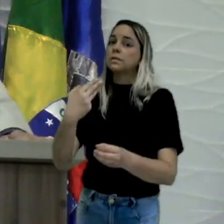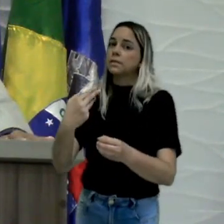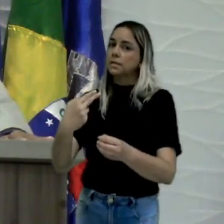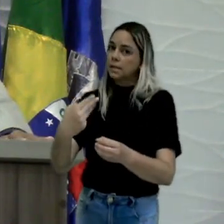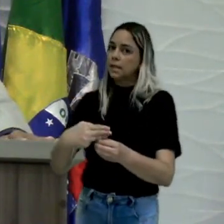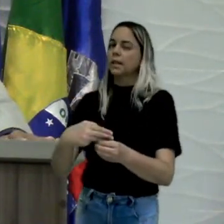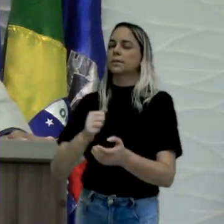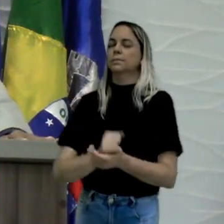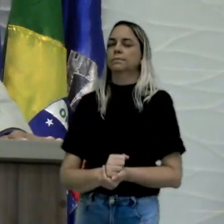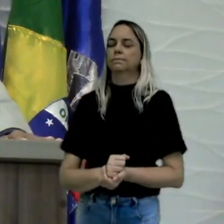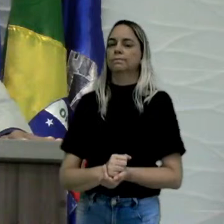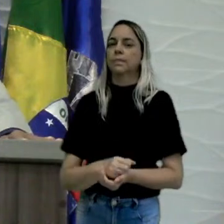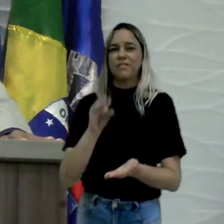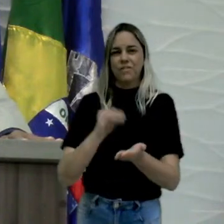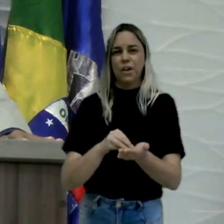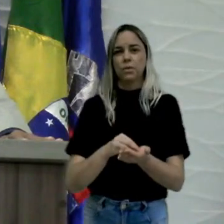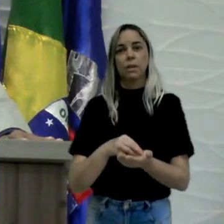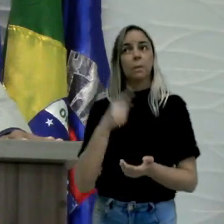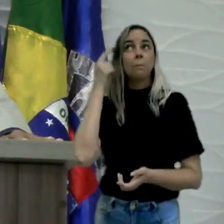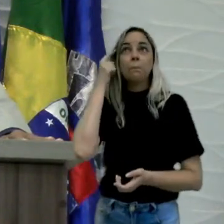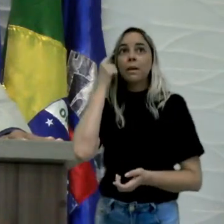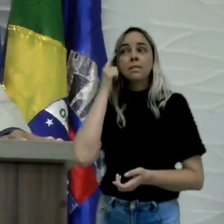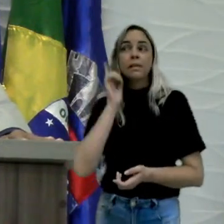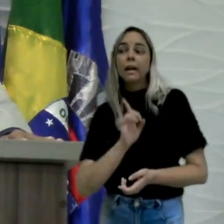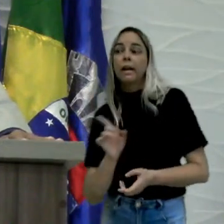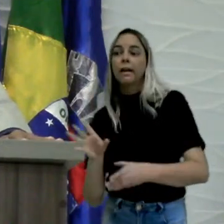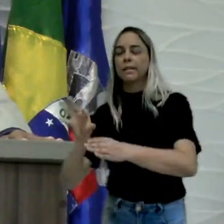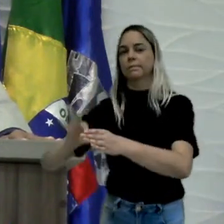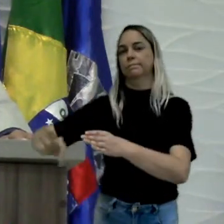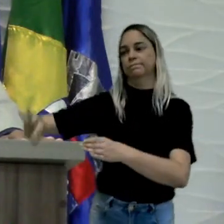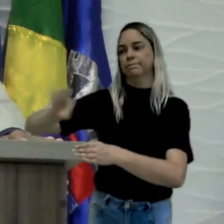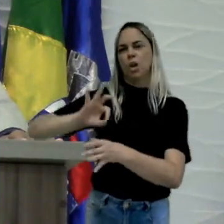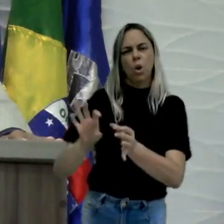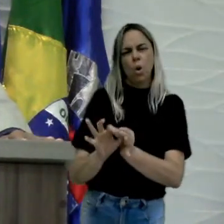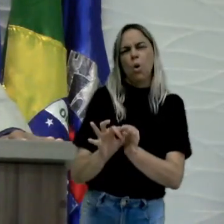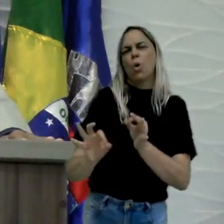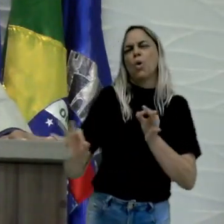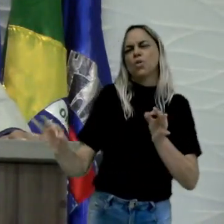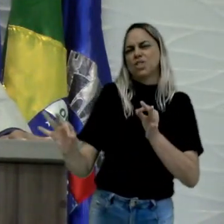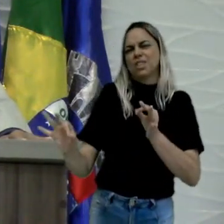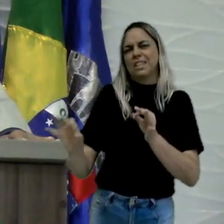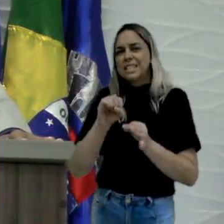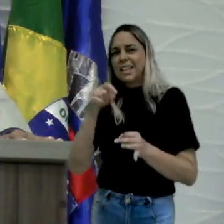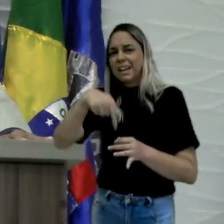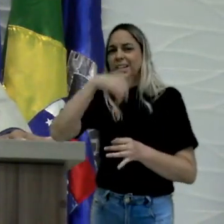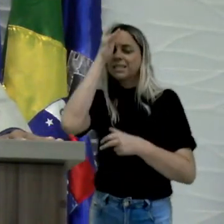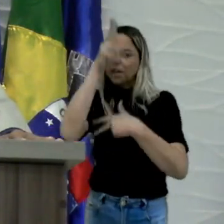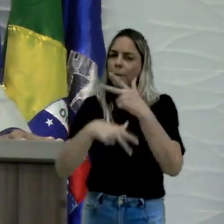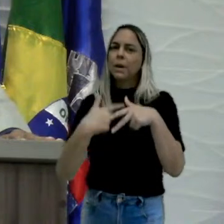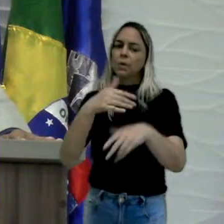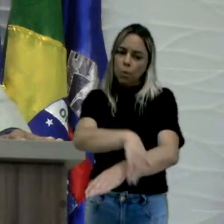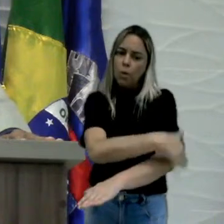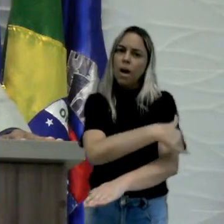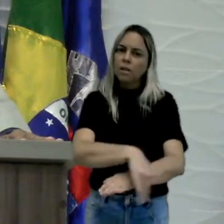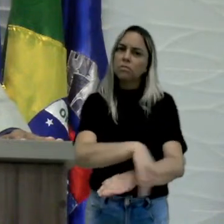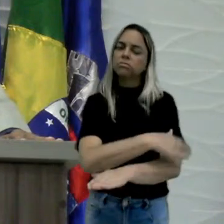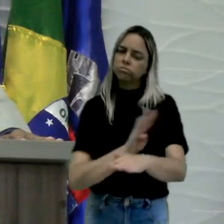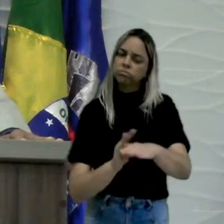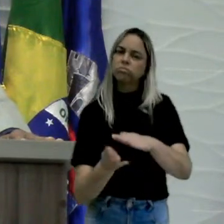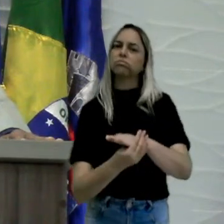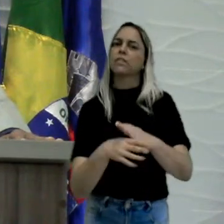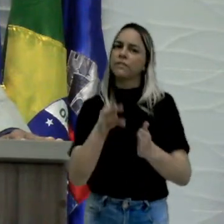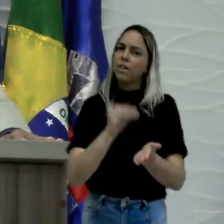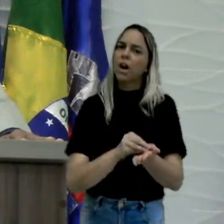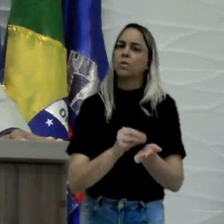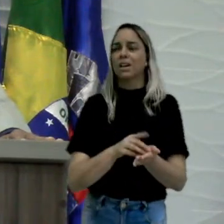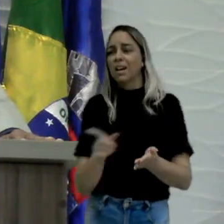que está faltando água. Imagine lá em Espírito Santo, que é um bairro já longe, o centro está faltando, imagine lá. Errado tá, claro que tá. Tem que